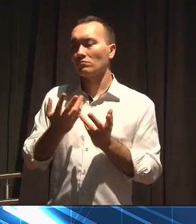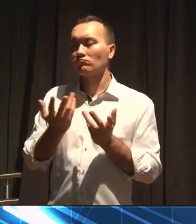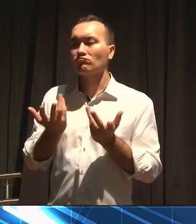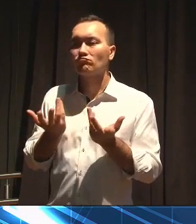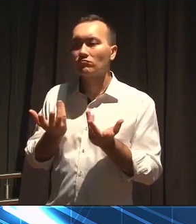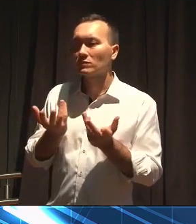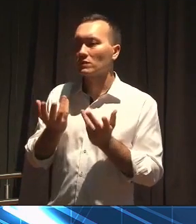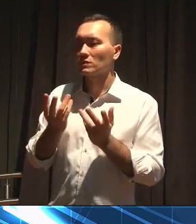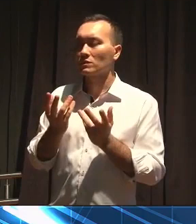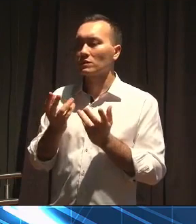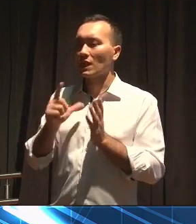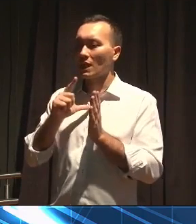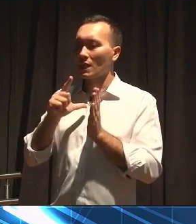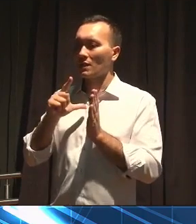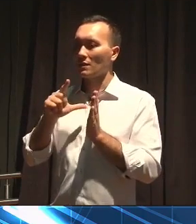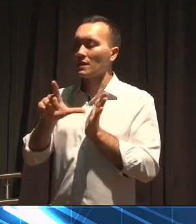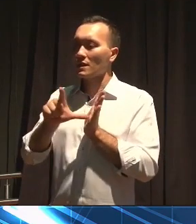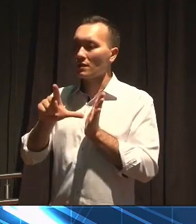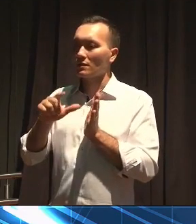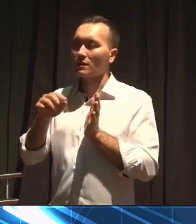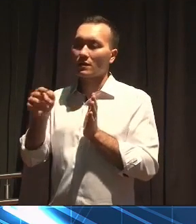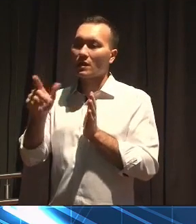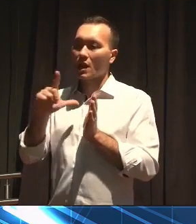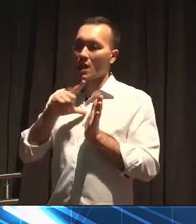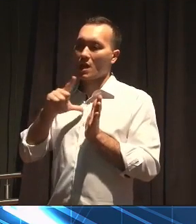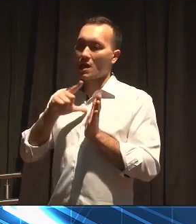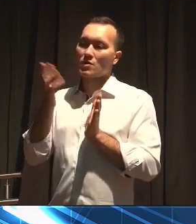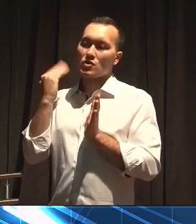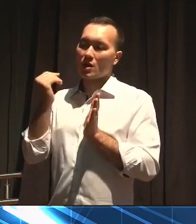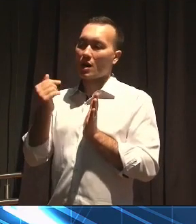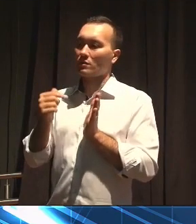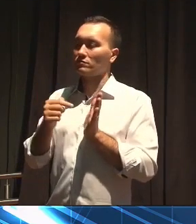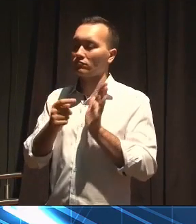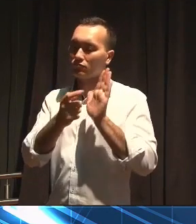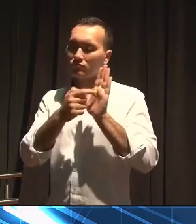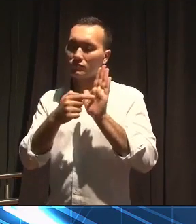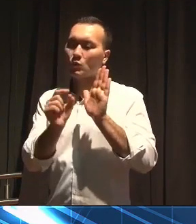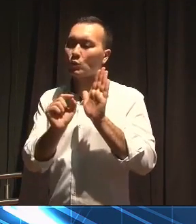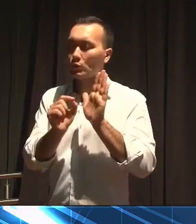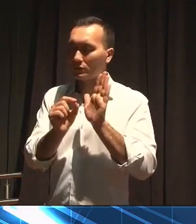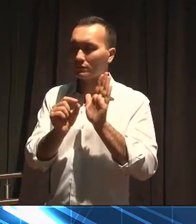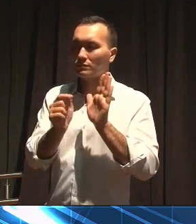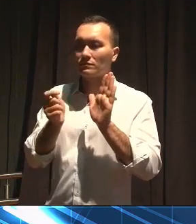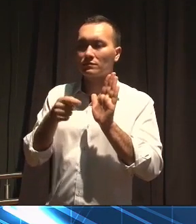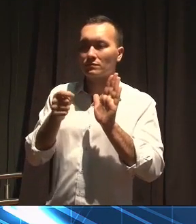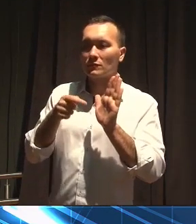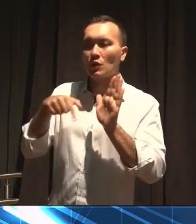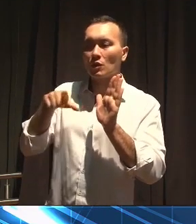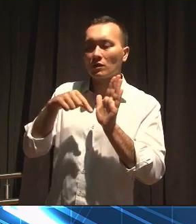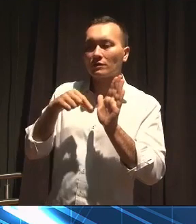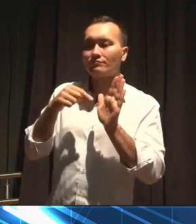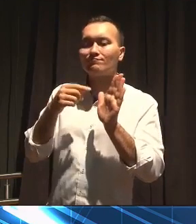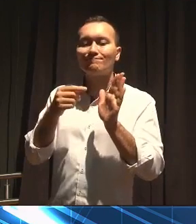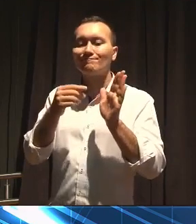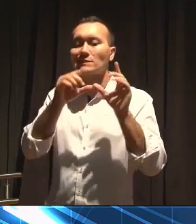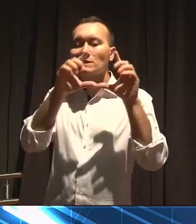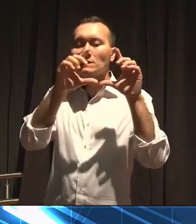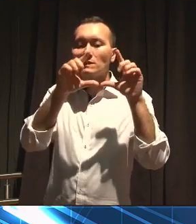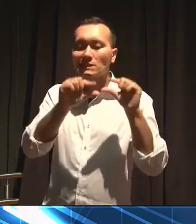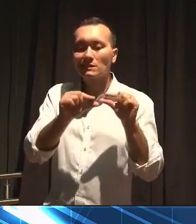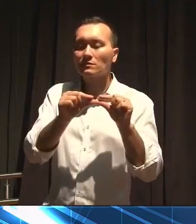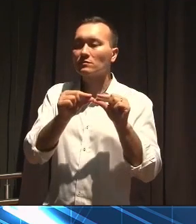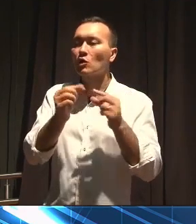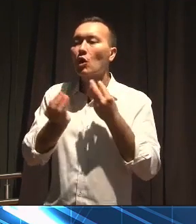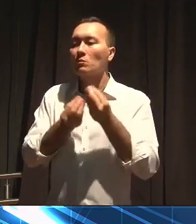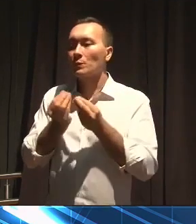operacional, os índices de disponibilidade, o quanto estava disponível no nosso sistema e a quantidade de incidentes que estavam acontecendo